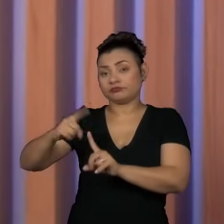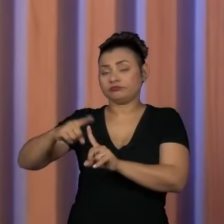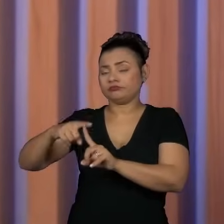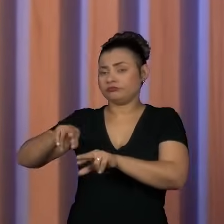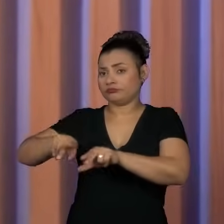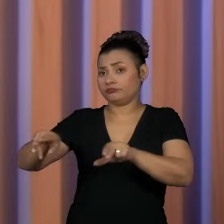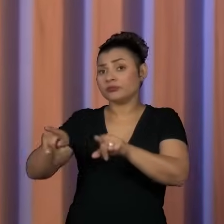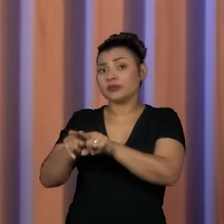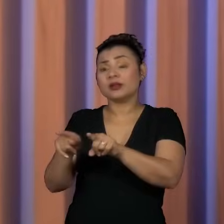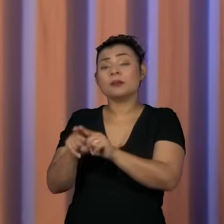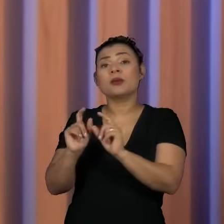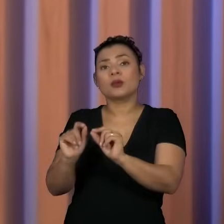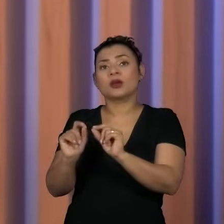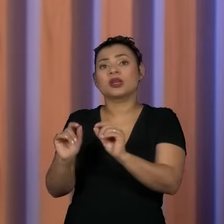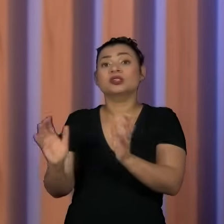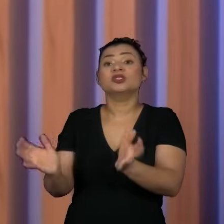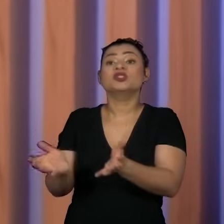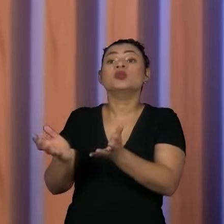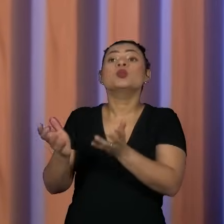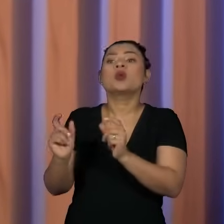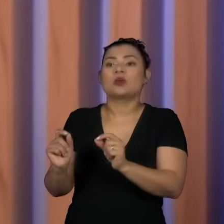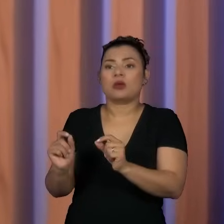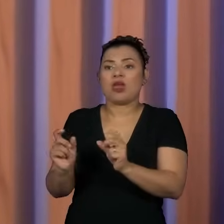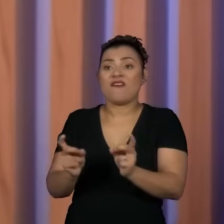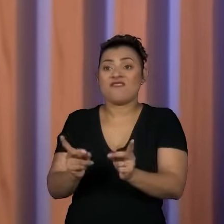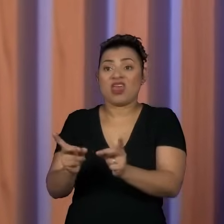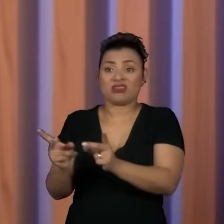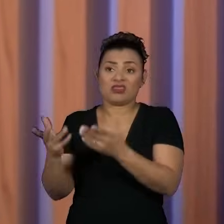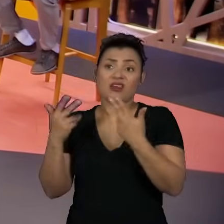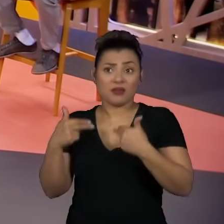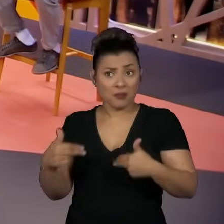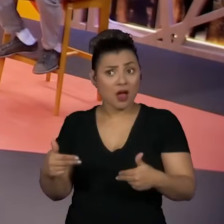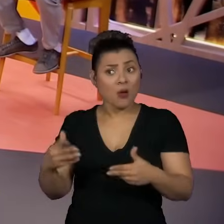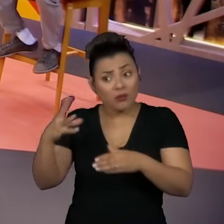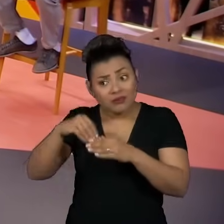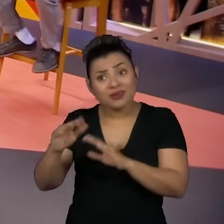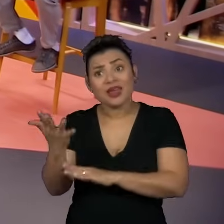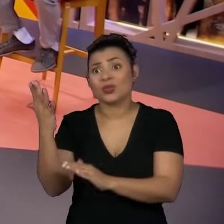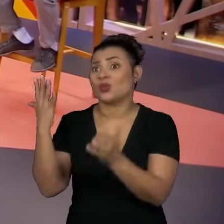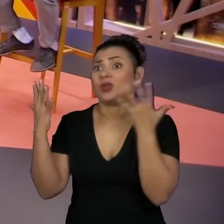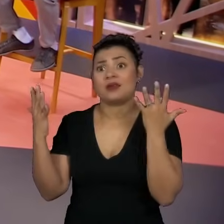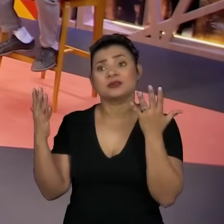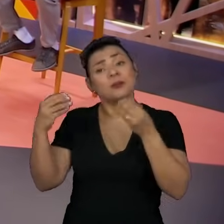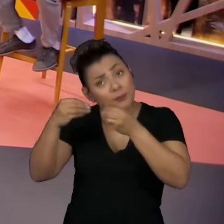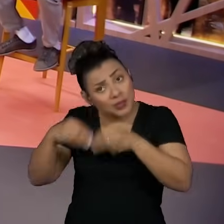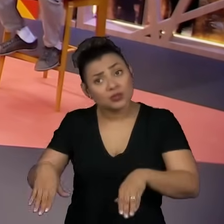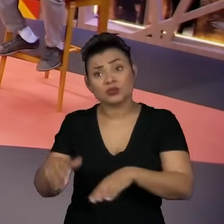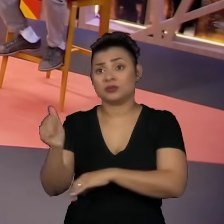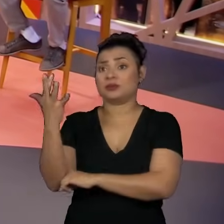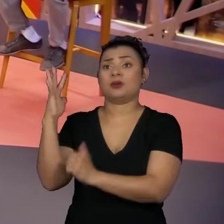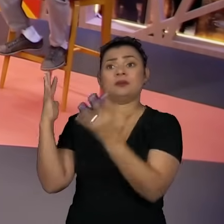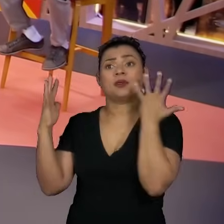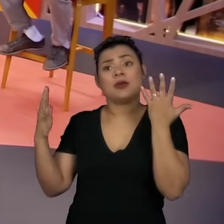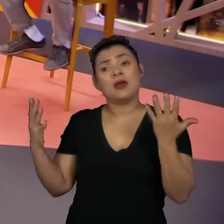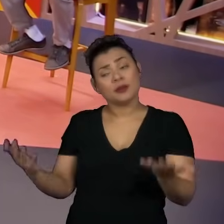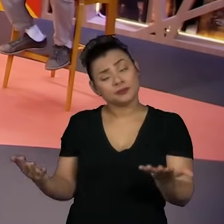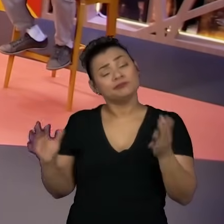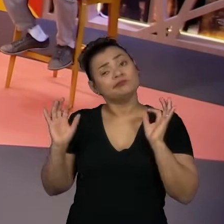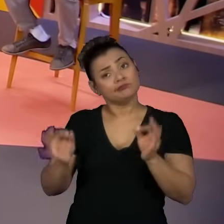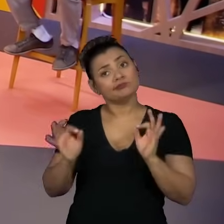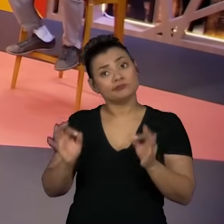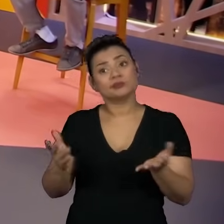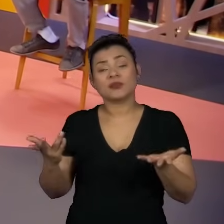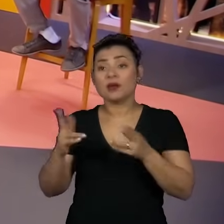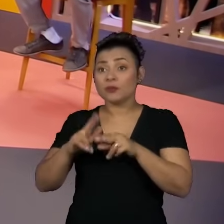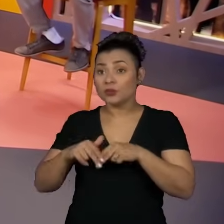além de estimular o tráfico, né, de animais silvestres, que é prejudicial para o meio ambiente de uma forma geral, né, para